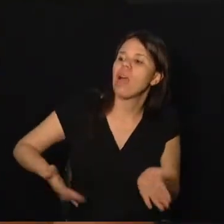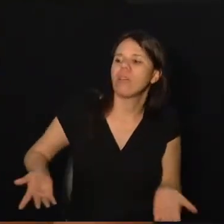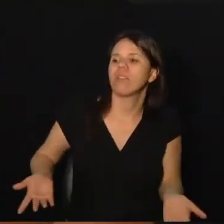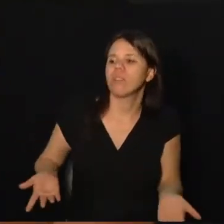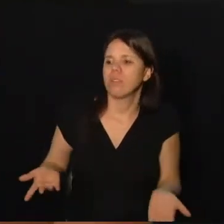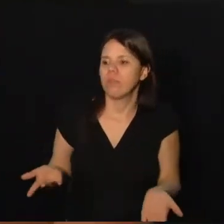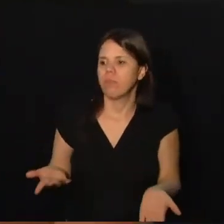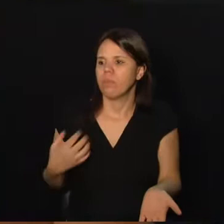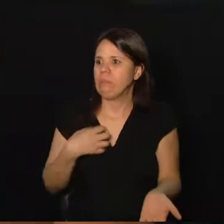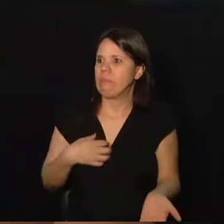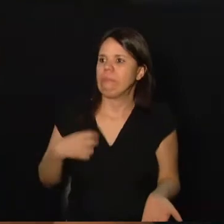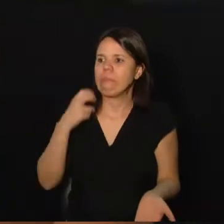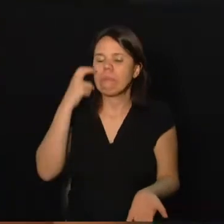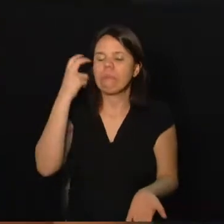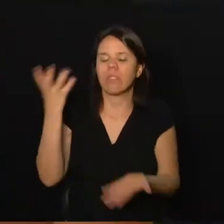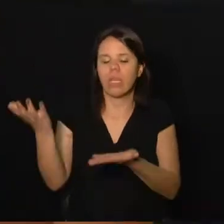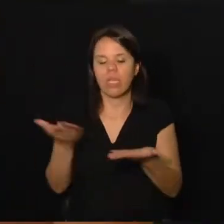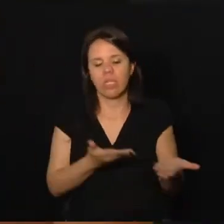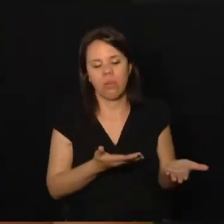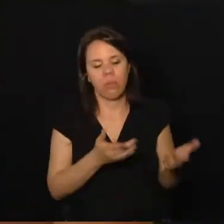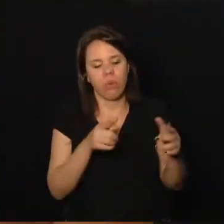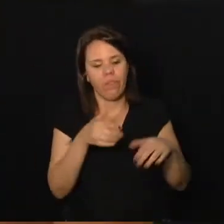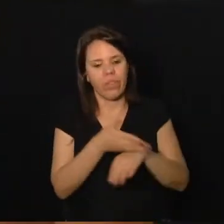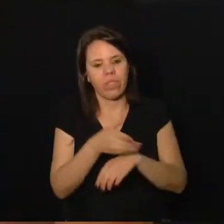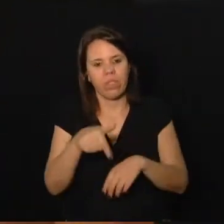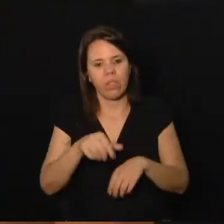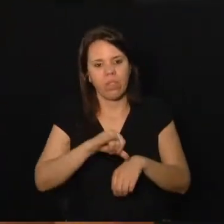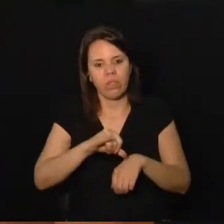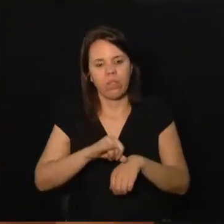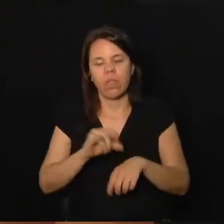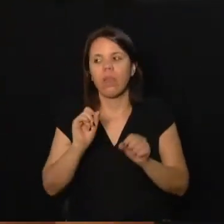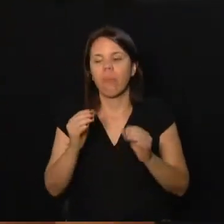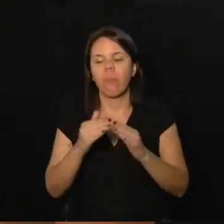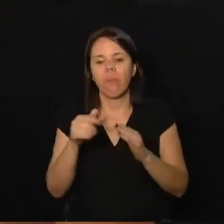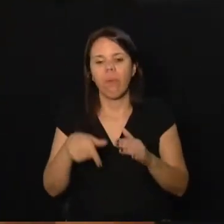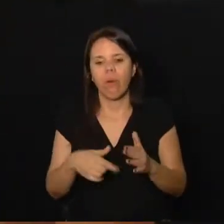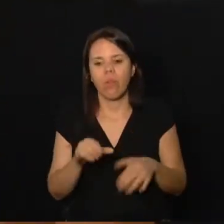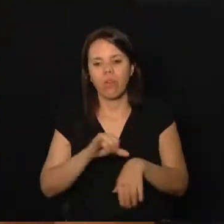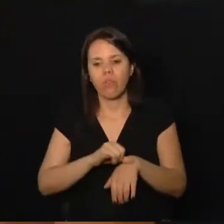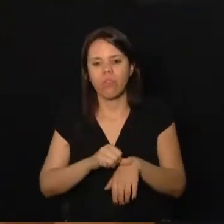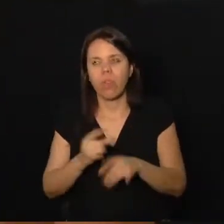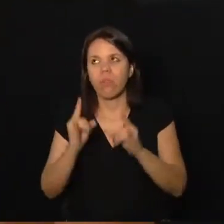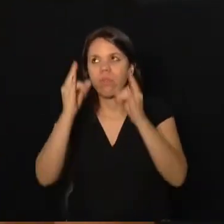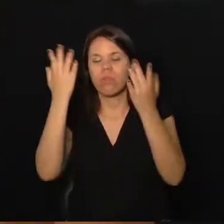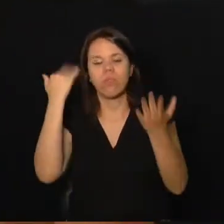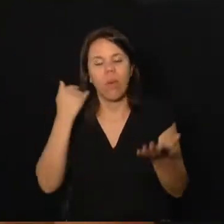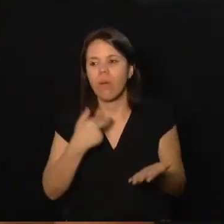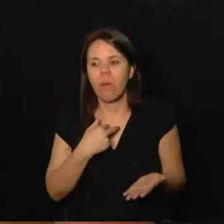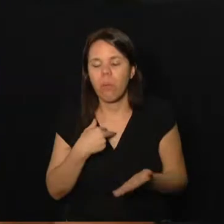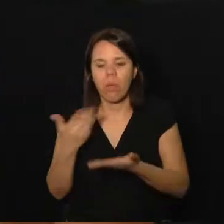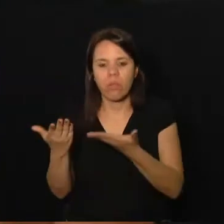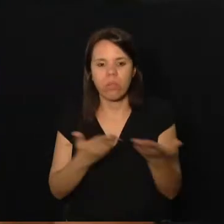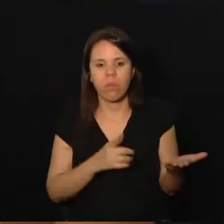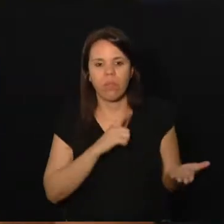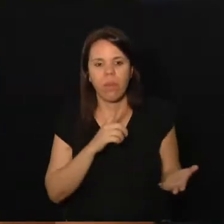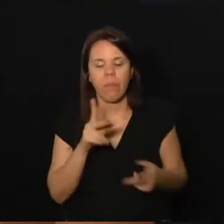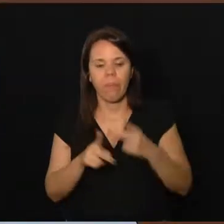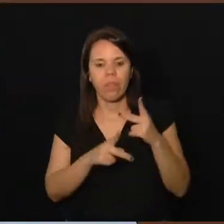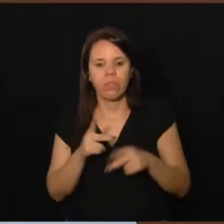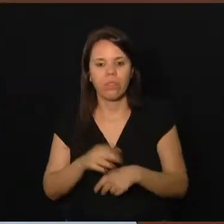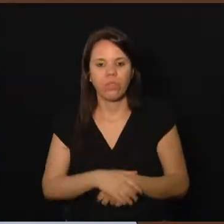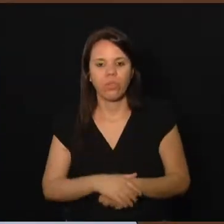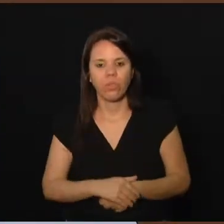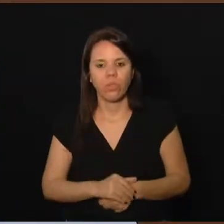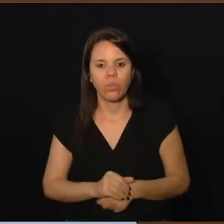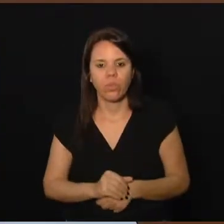constrangedor. Às vezes você quer receber uma visita no centro da cidade, quem mora no centro sabe disso. Você não pode receber uma visita porque tem morador